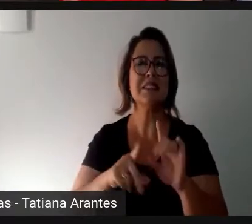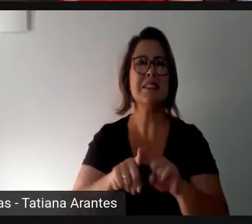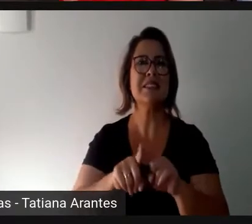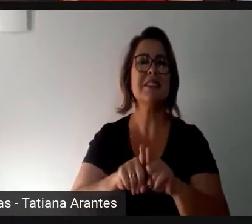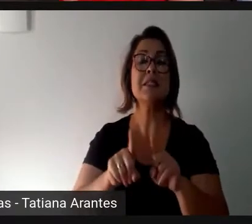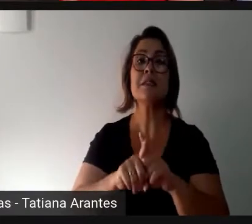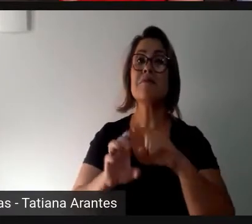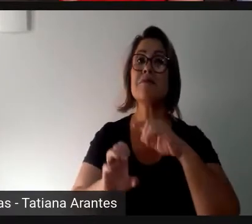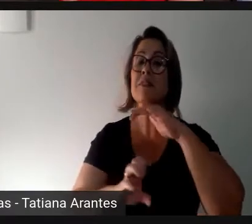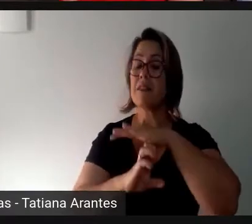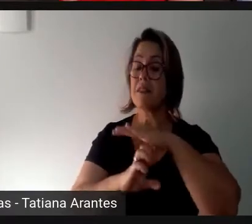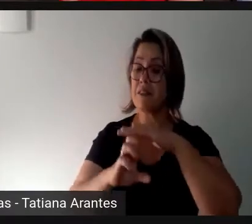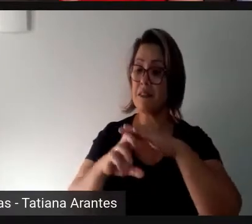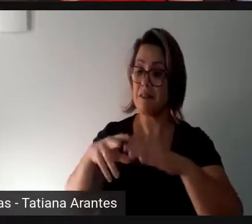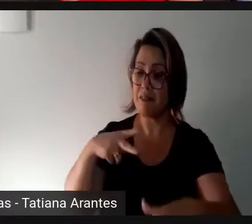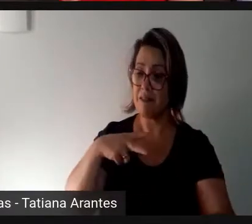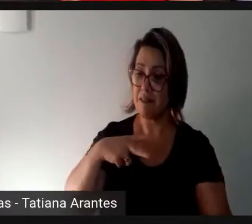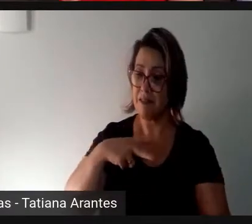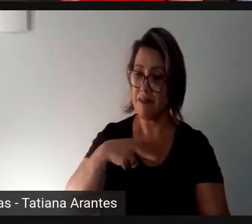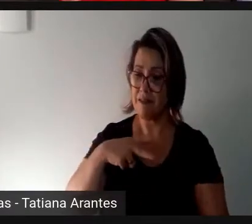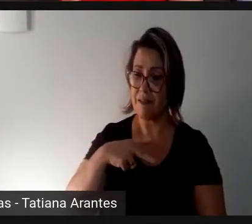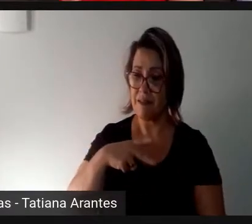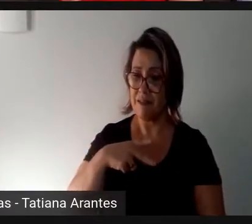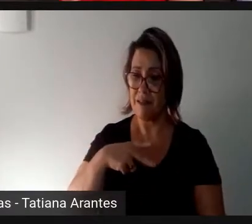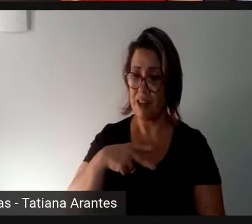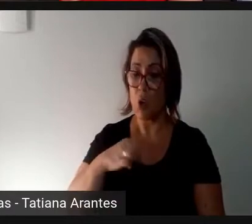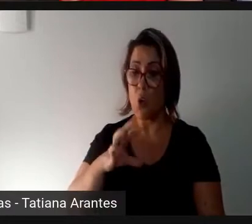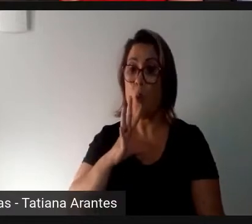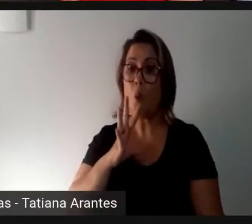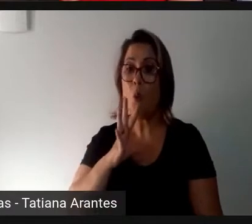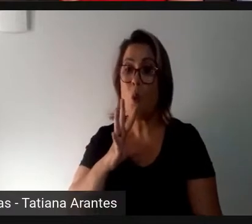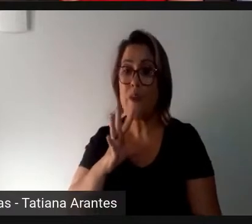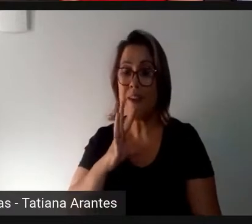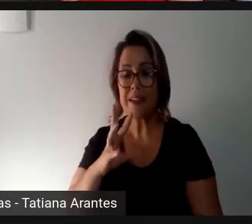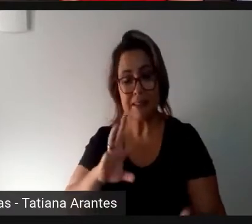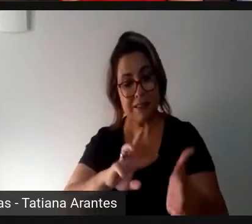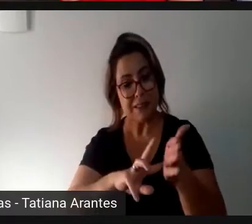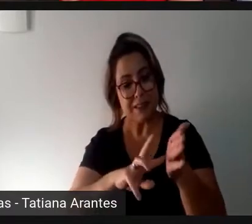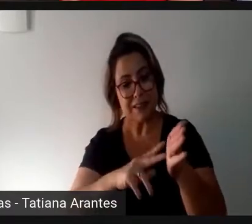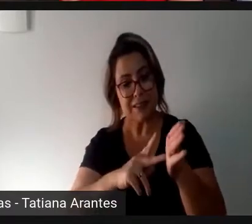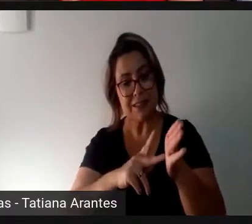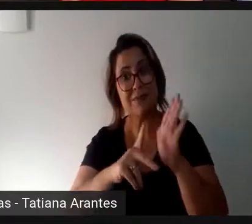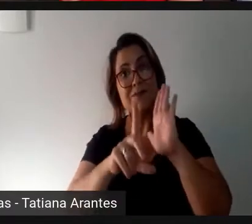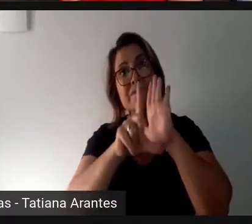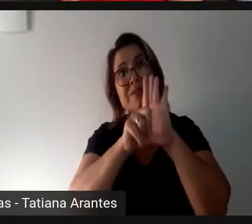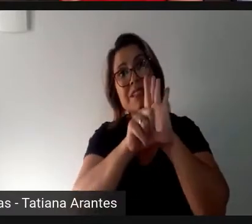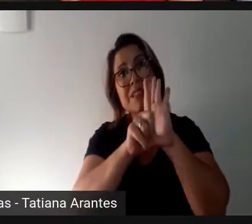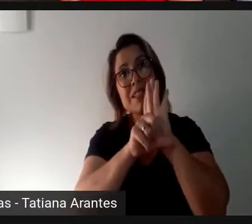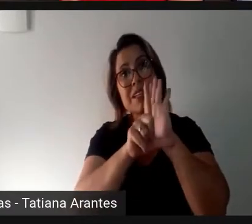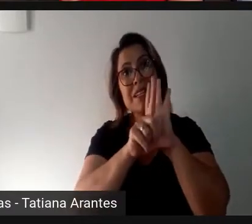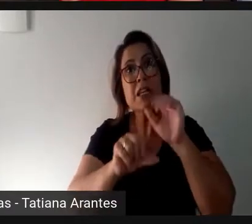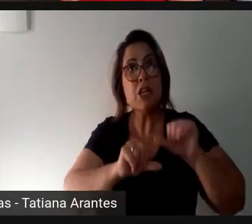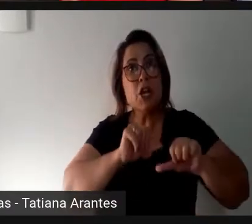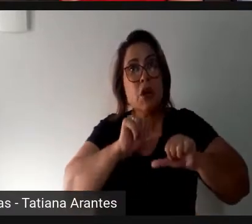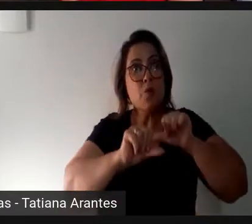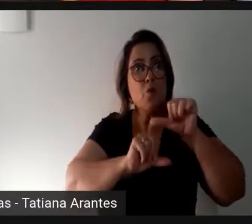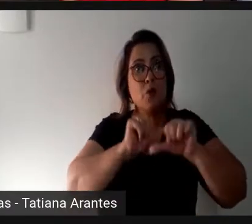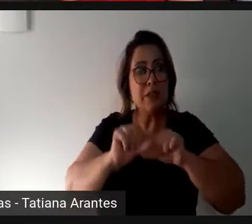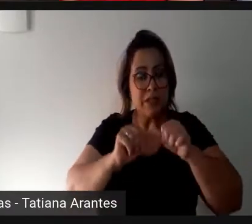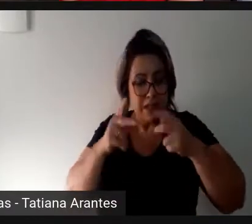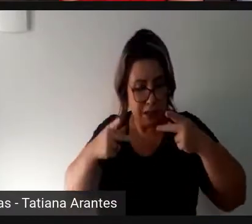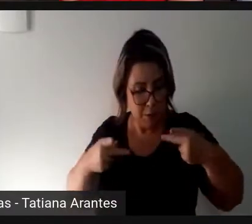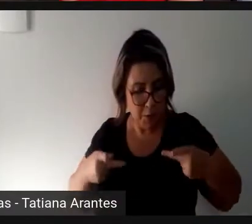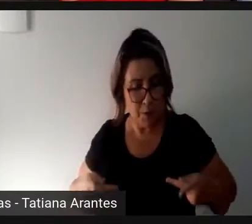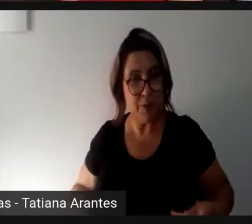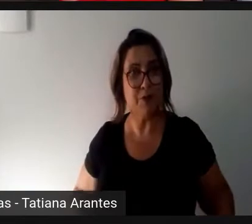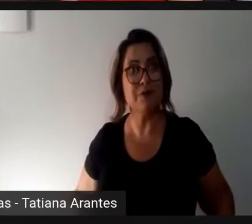geral, reconhecer a vigência da lei e adotar uma postura ativa na sua observância. Se eu trouxer